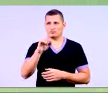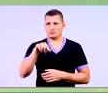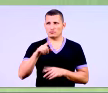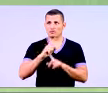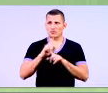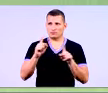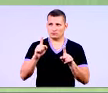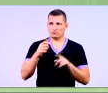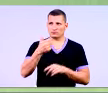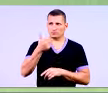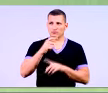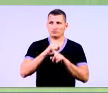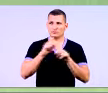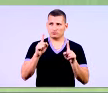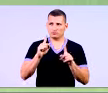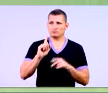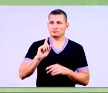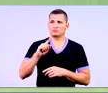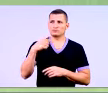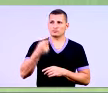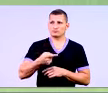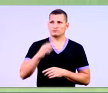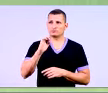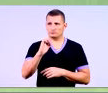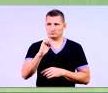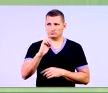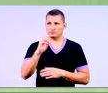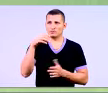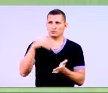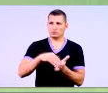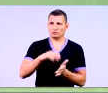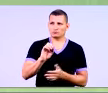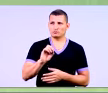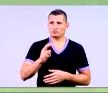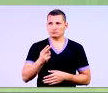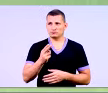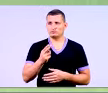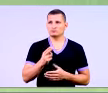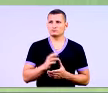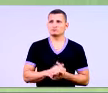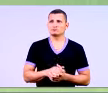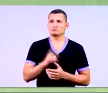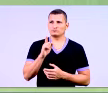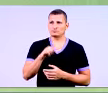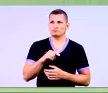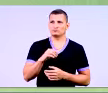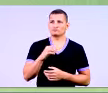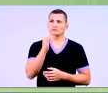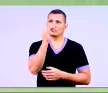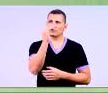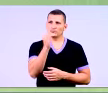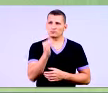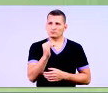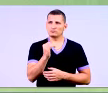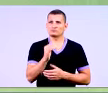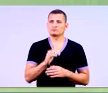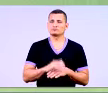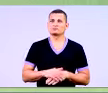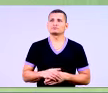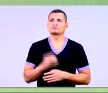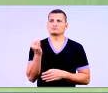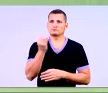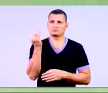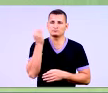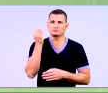o primeiro ele nega depois ele faz o e por último o ou isso são as ordens de prioridade muito importante